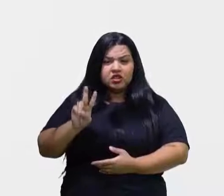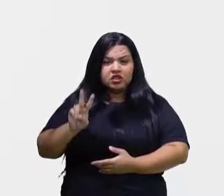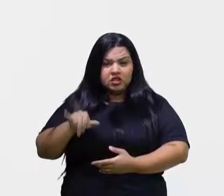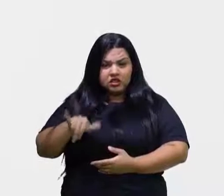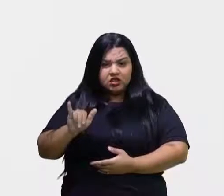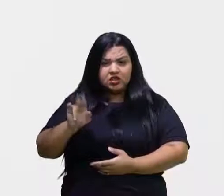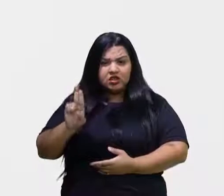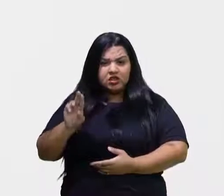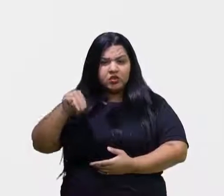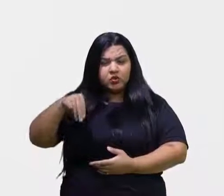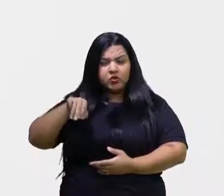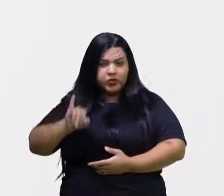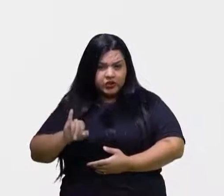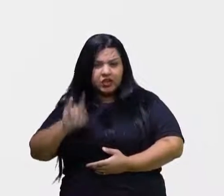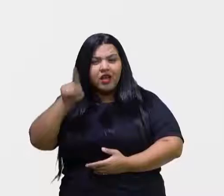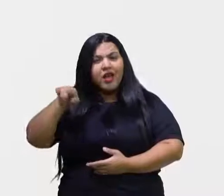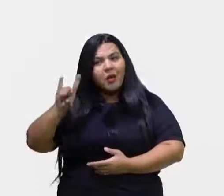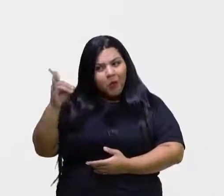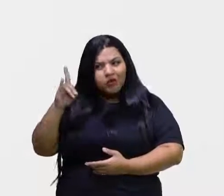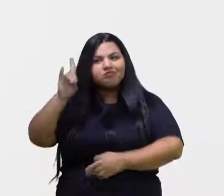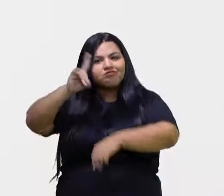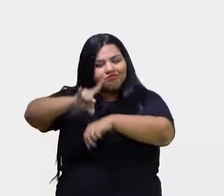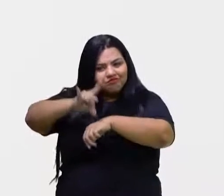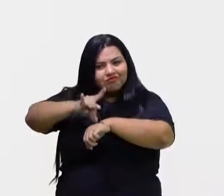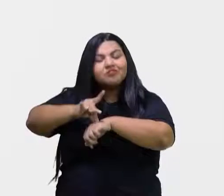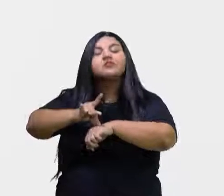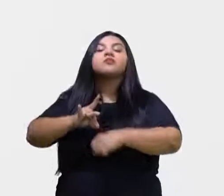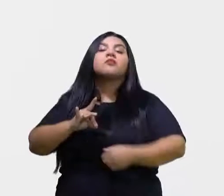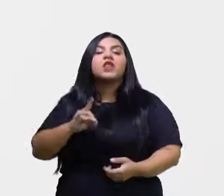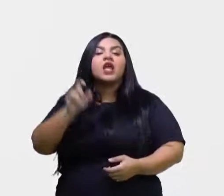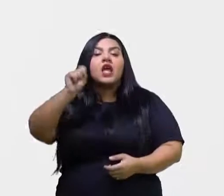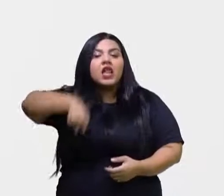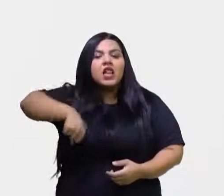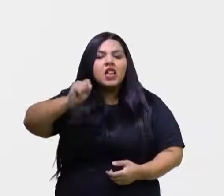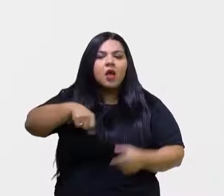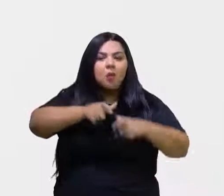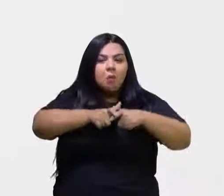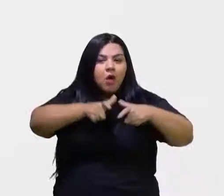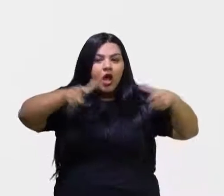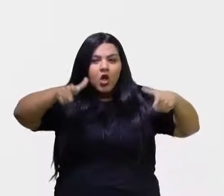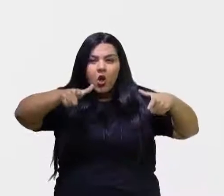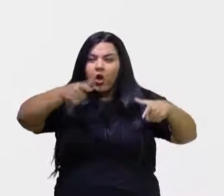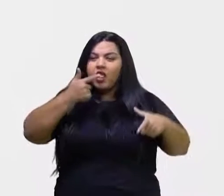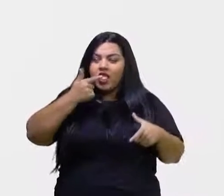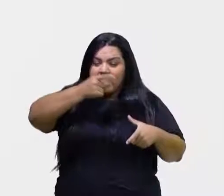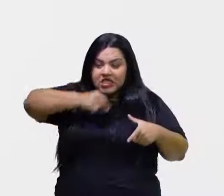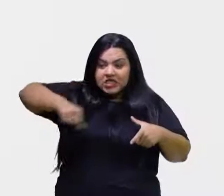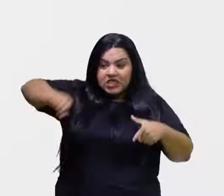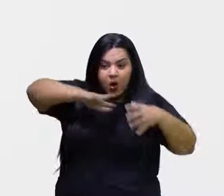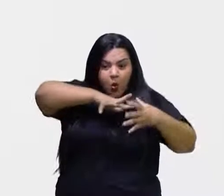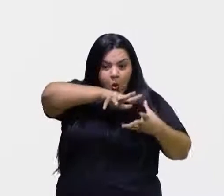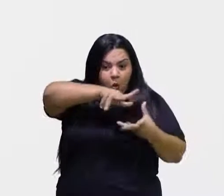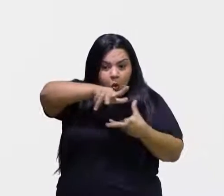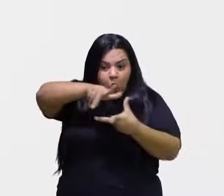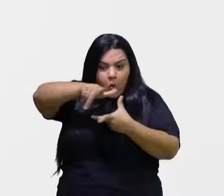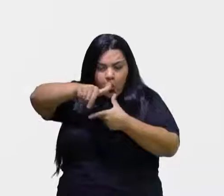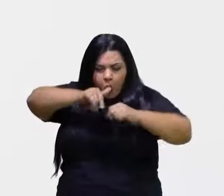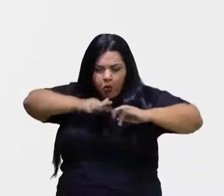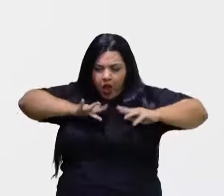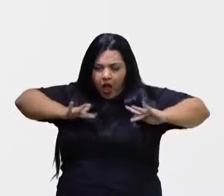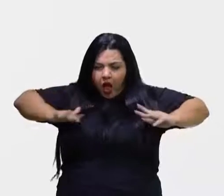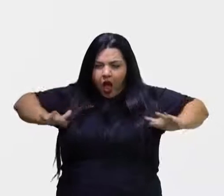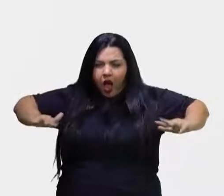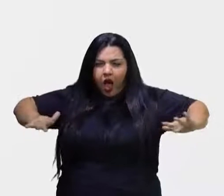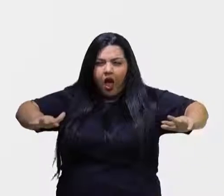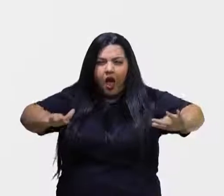curioso, gente, ele é o maior deserto de sal do mundo. Ele cobre mais